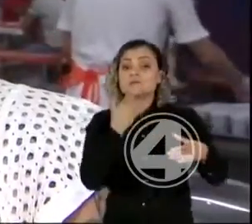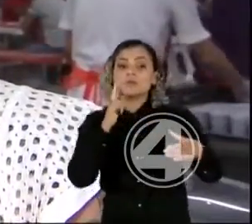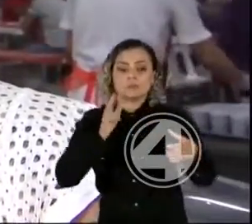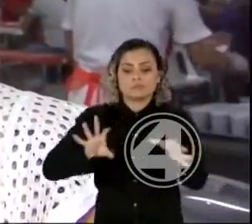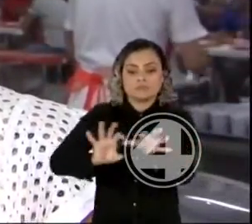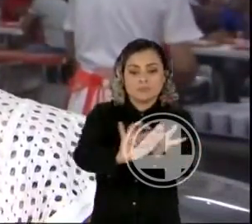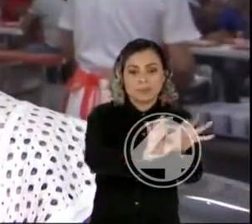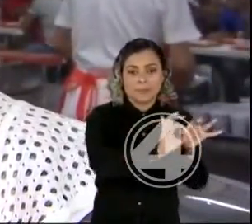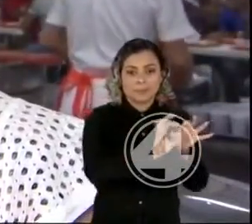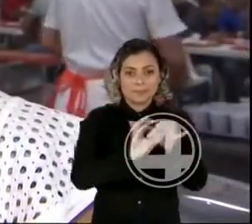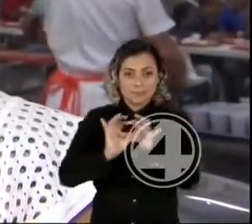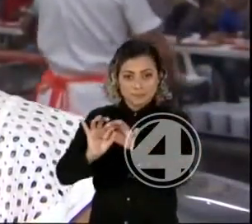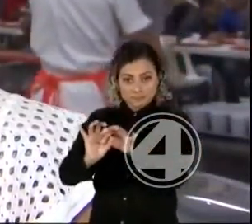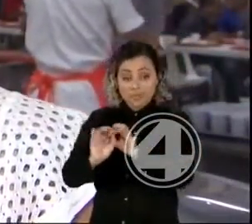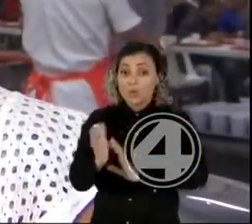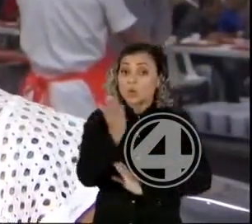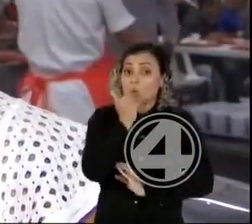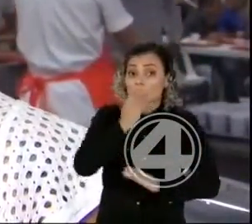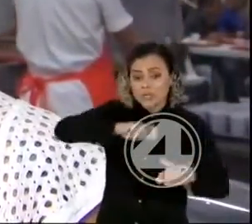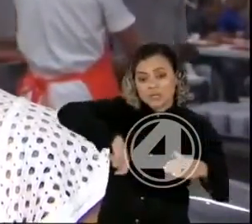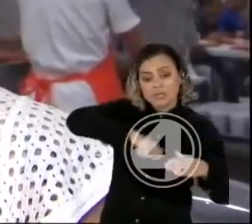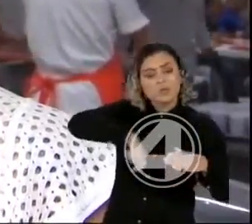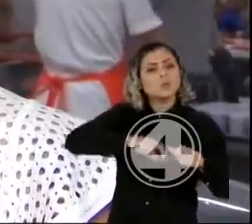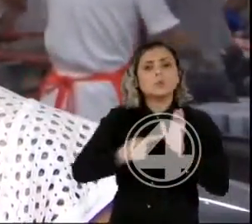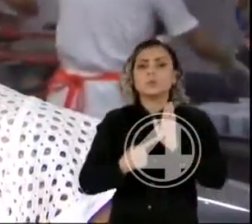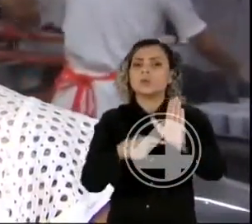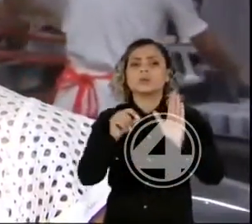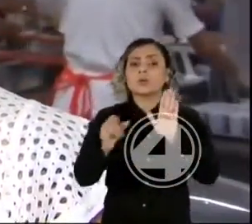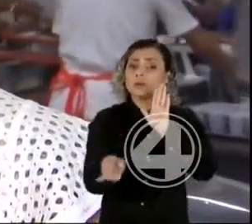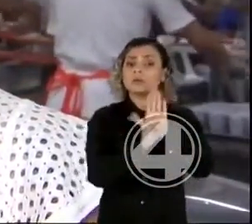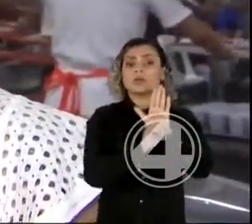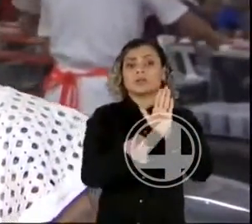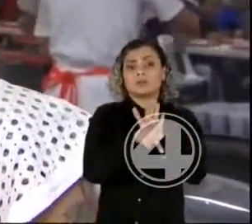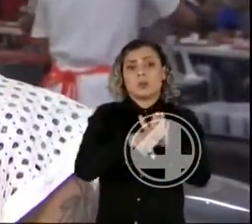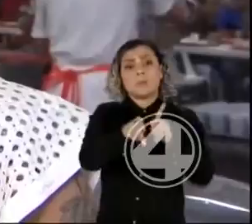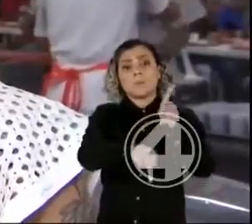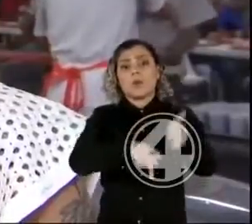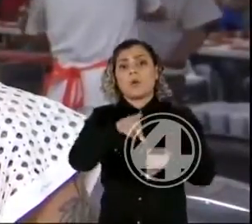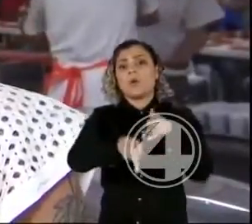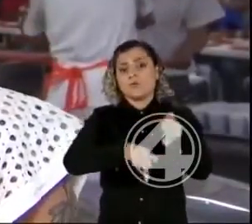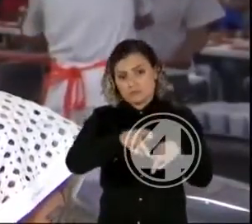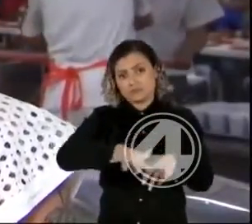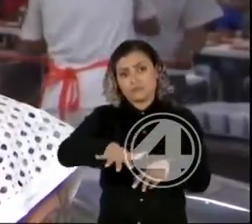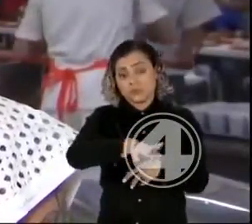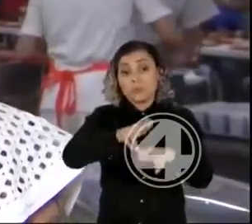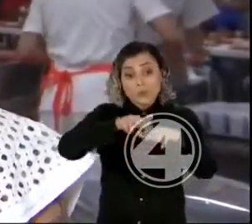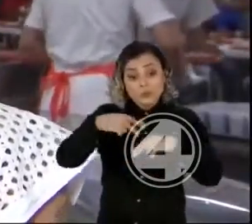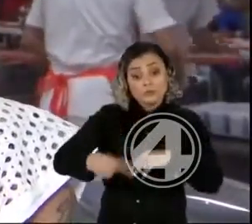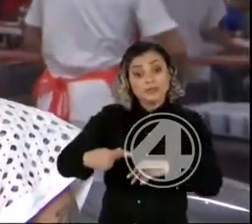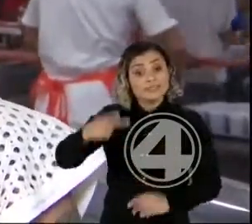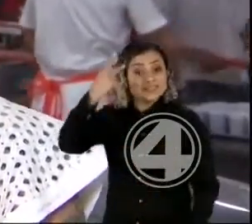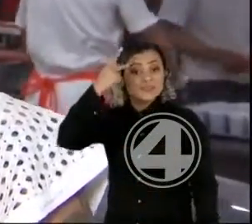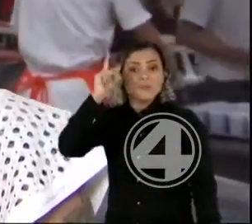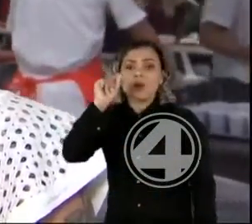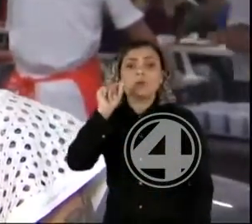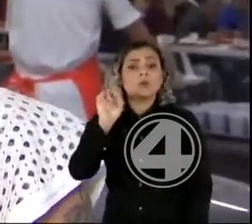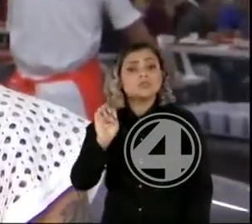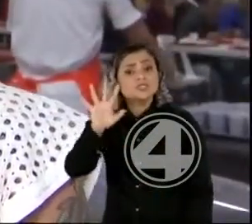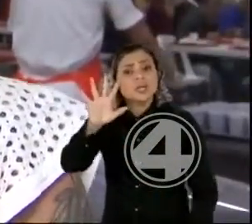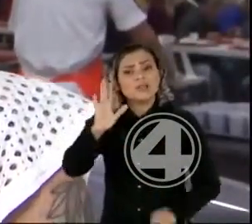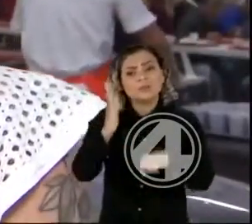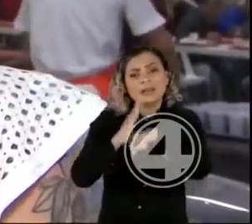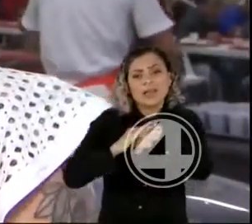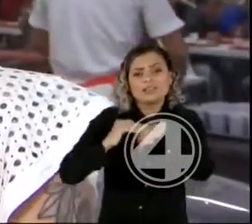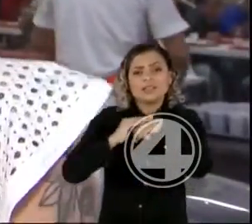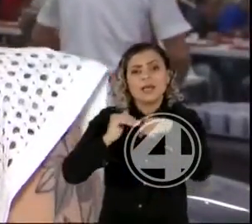A gastronomia é uma maneira de demonstrar a identidade de um povo. E o estado de São Paulo é um estado que